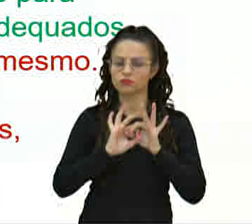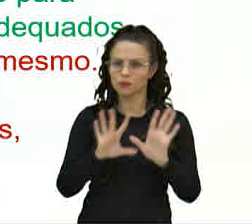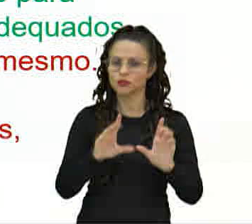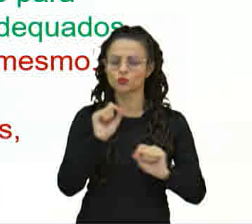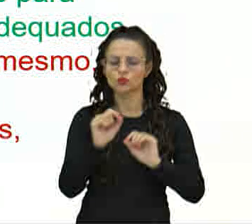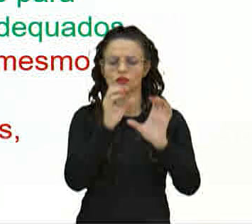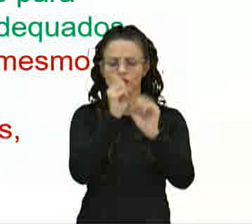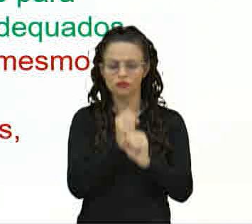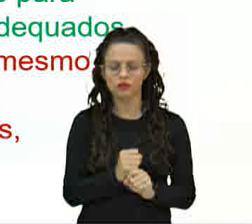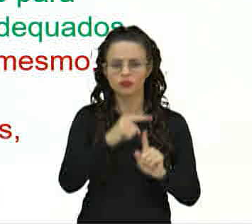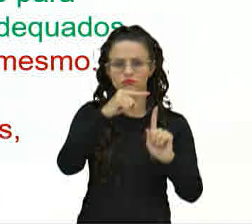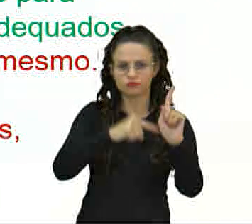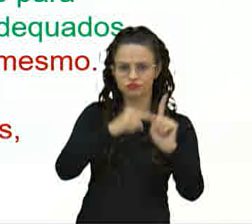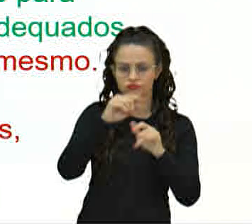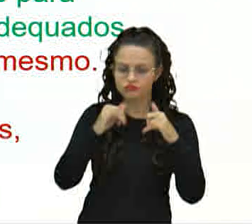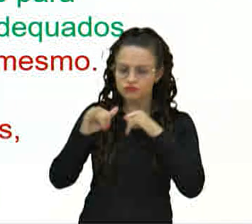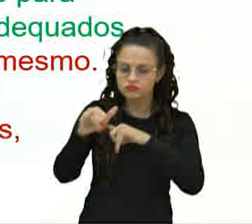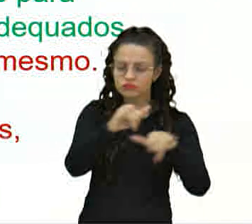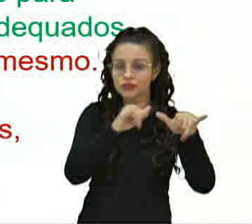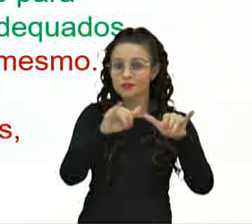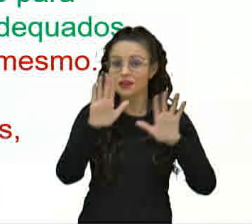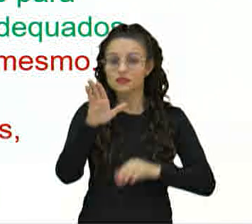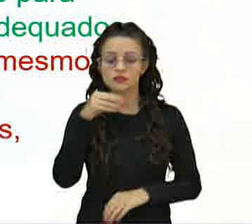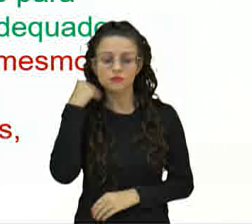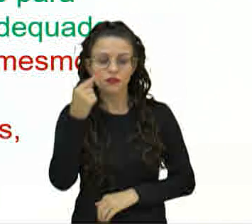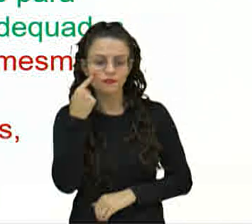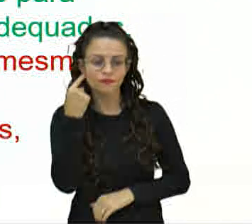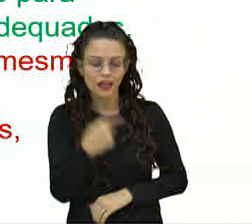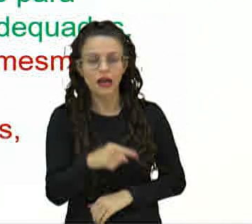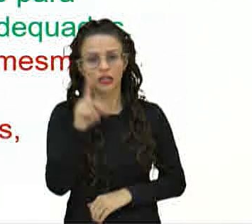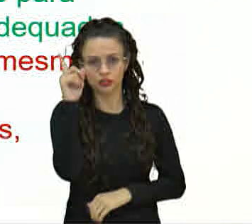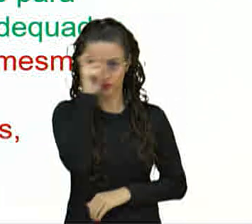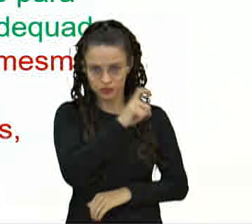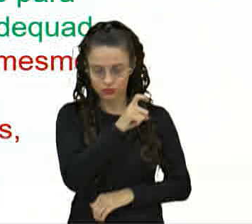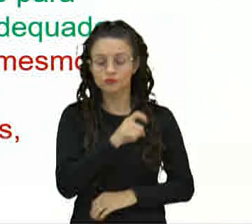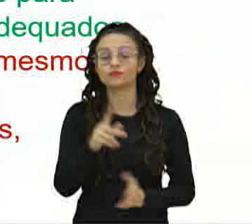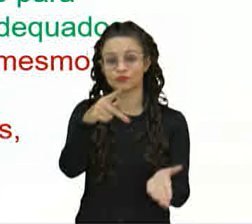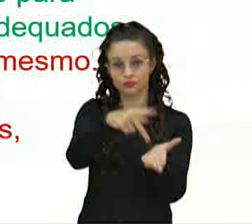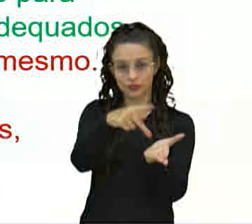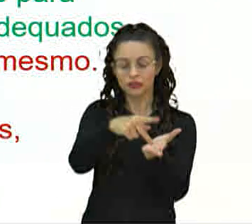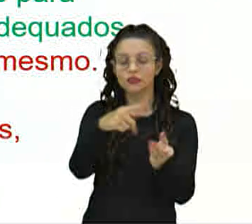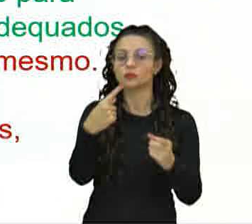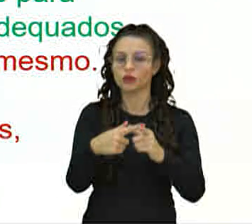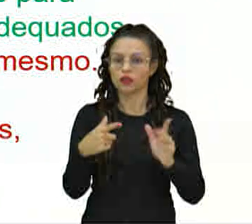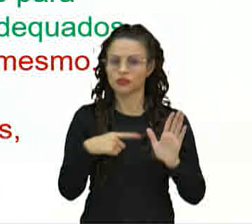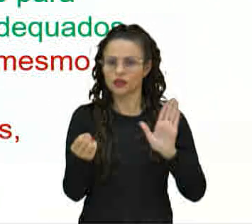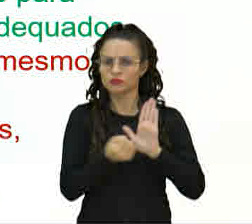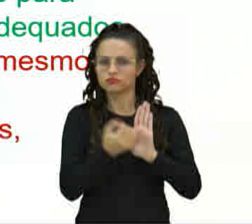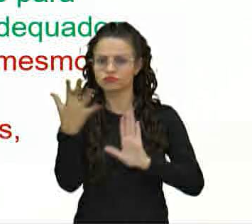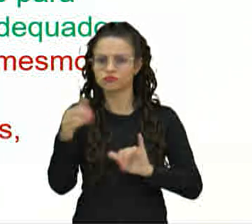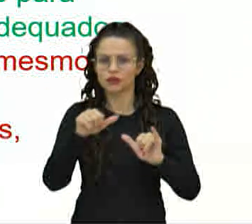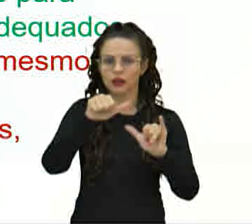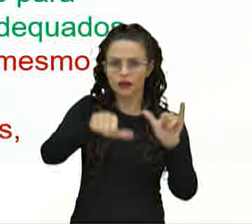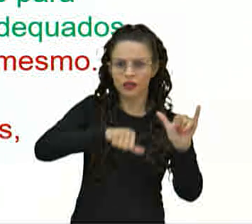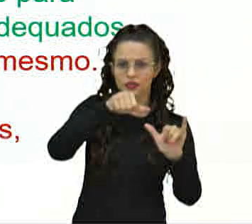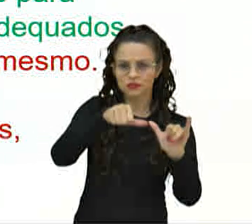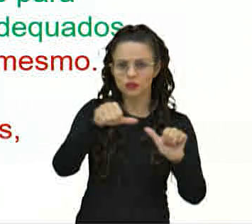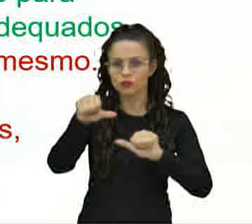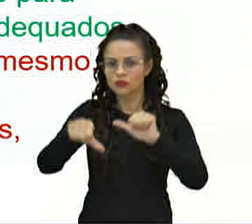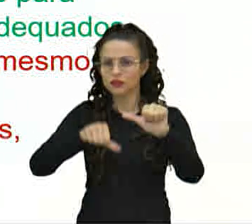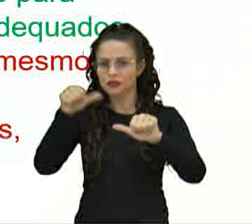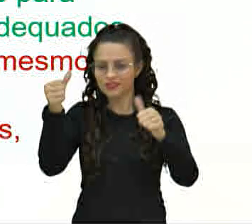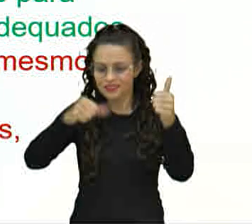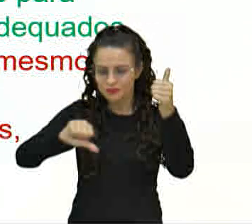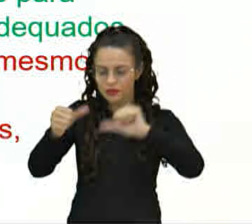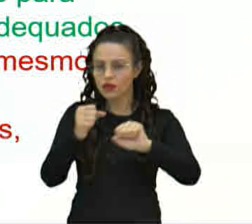reações que experimentalmente seriam difíceis de determinar. Verdadeiro. Existem muitas reações na química e é impossível que